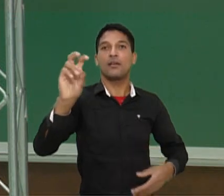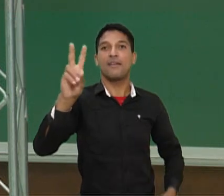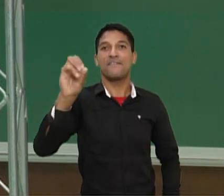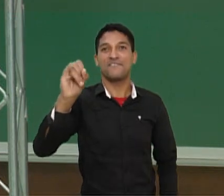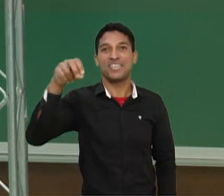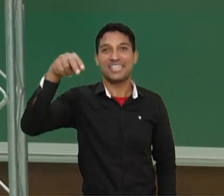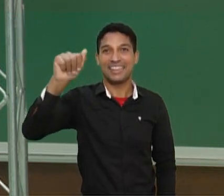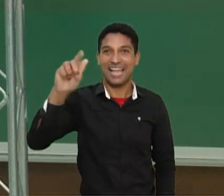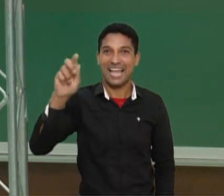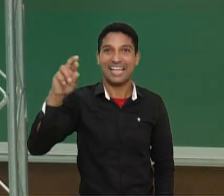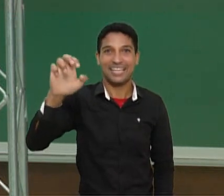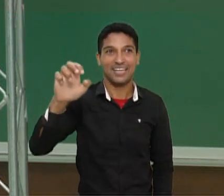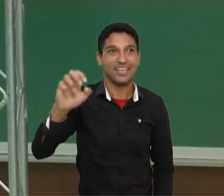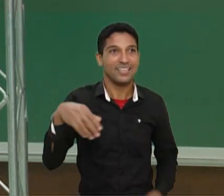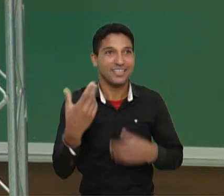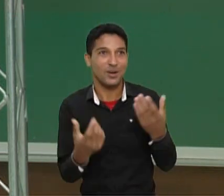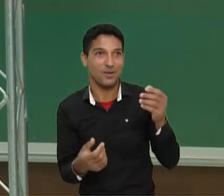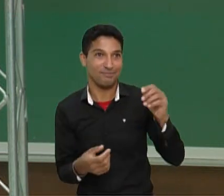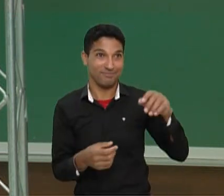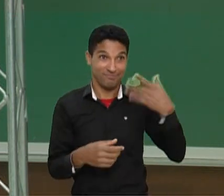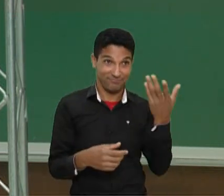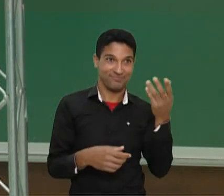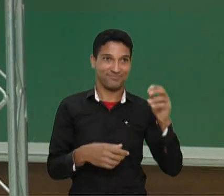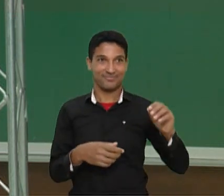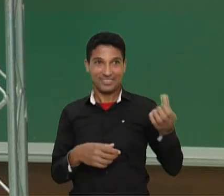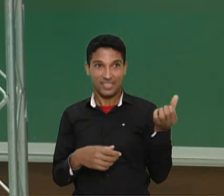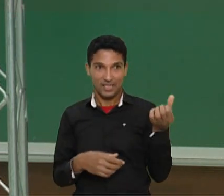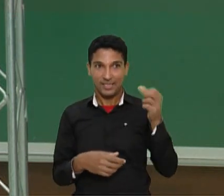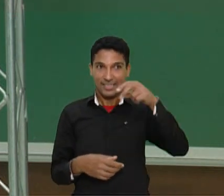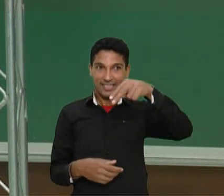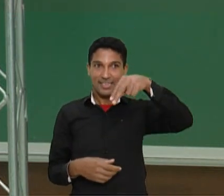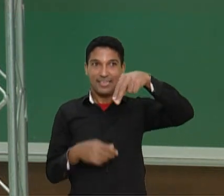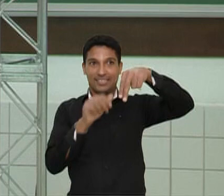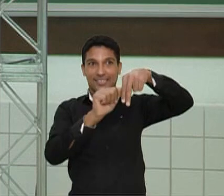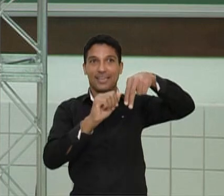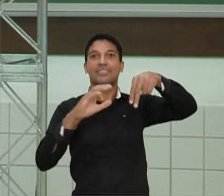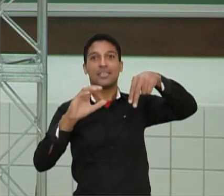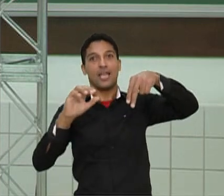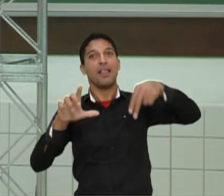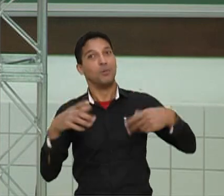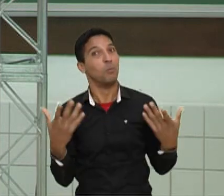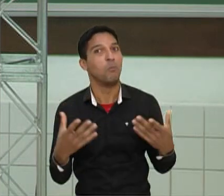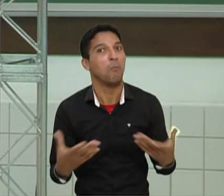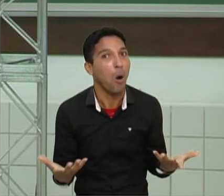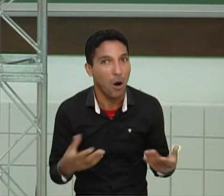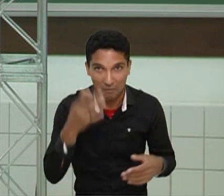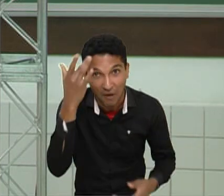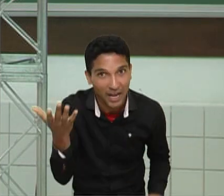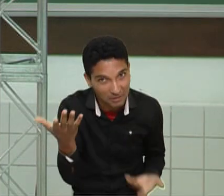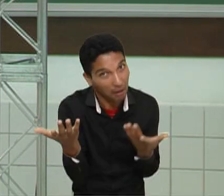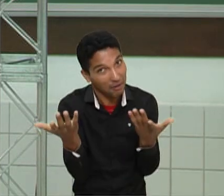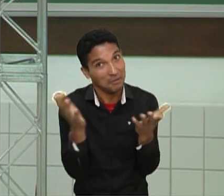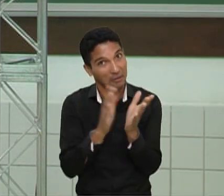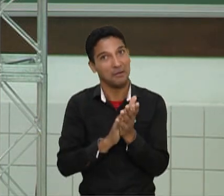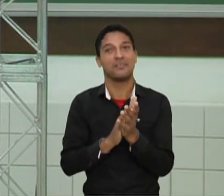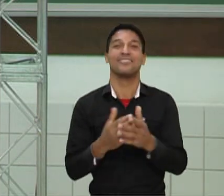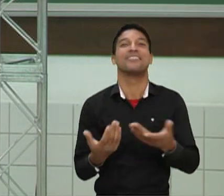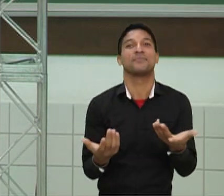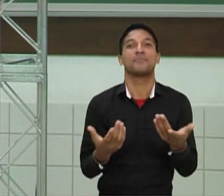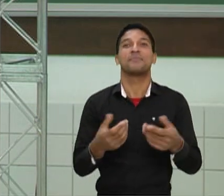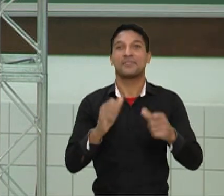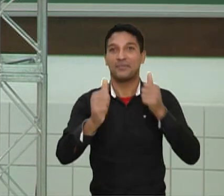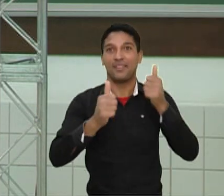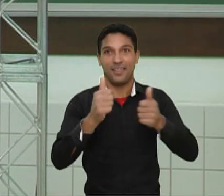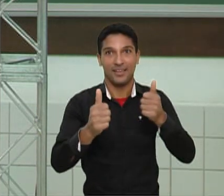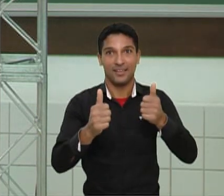muito fácil, né, meu? Sim, também conduz corrente elétrica, certo, galera? Belezinha? Tranquilão?